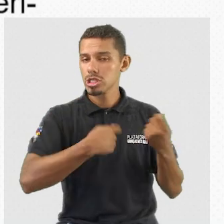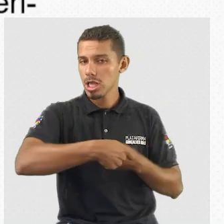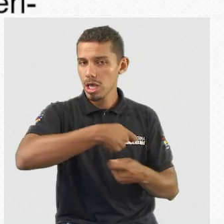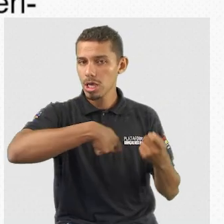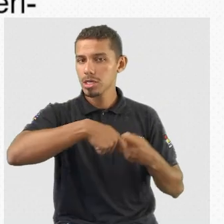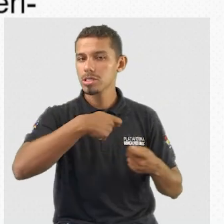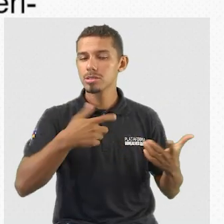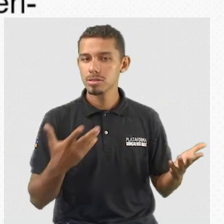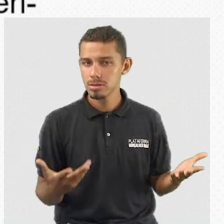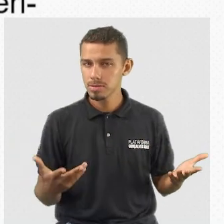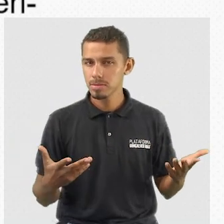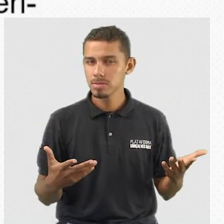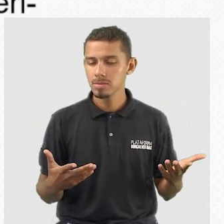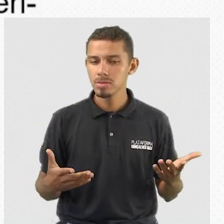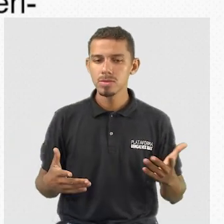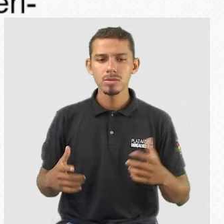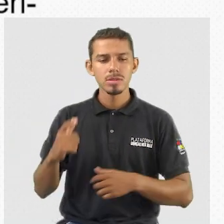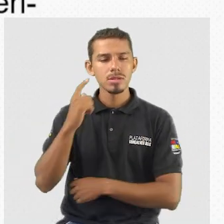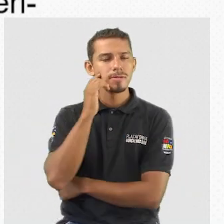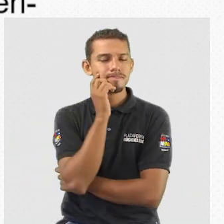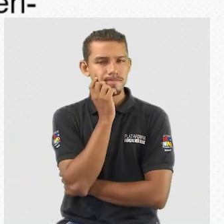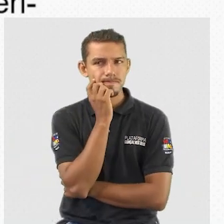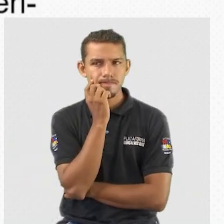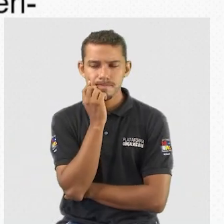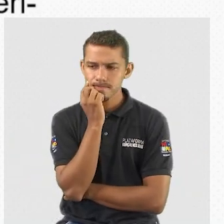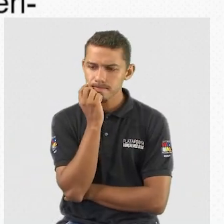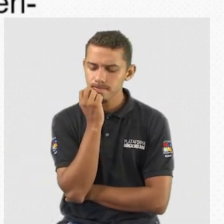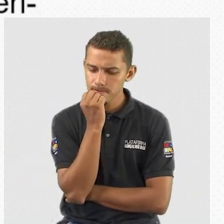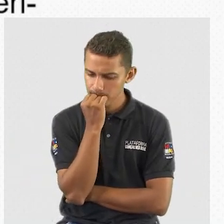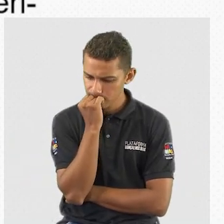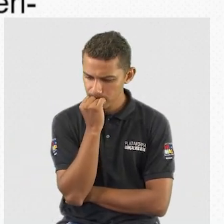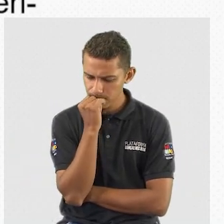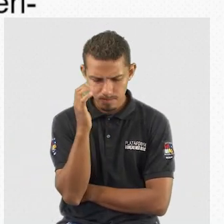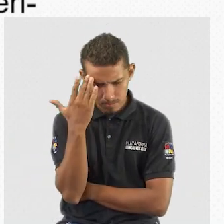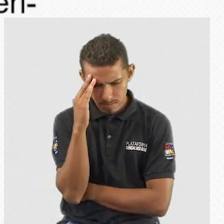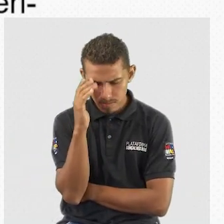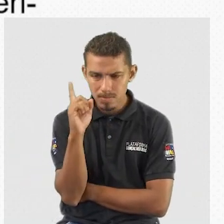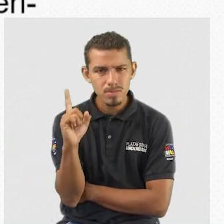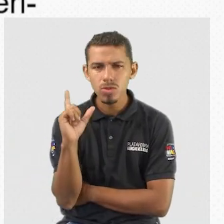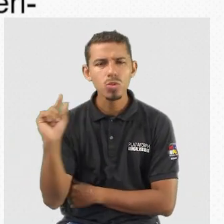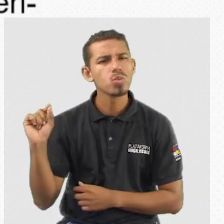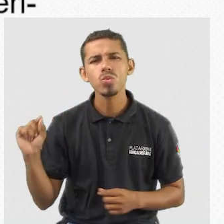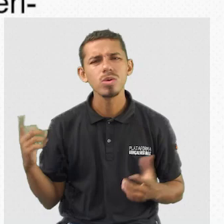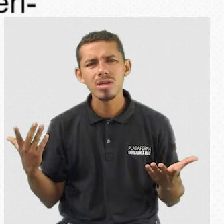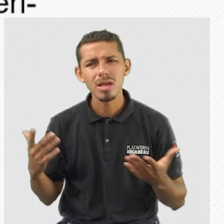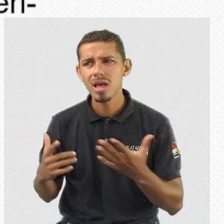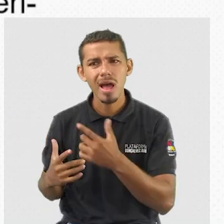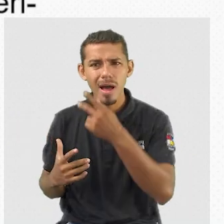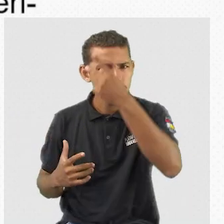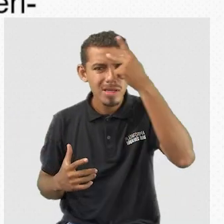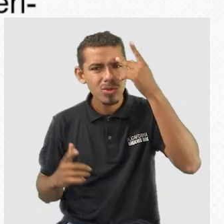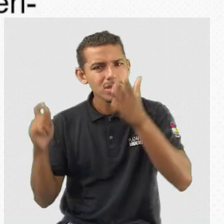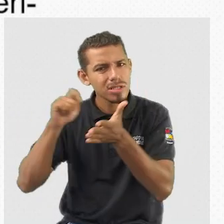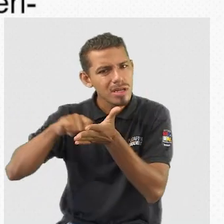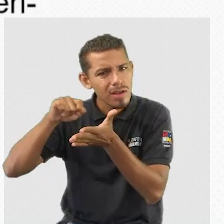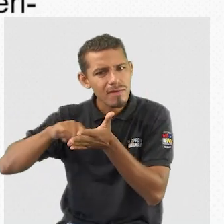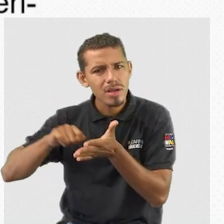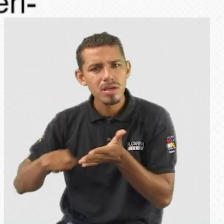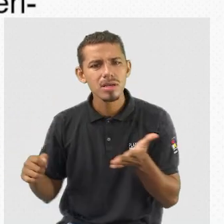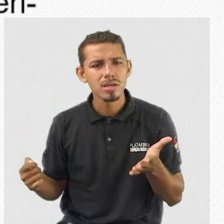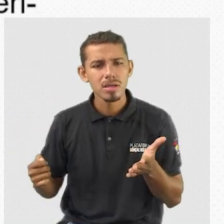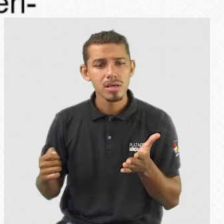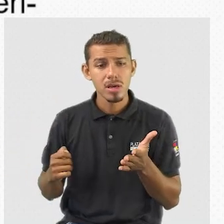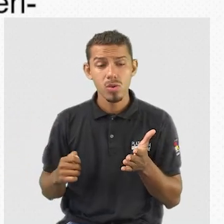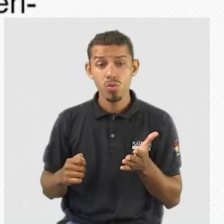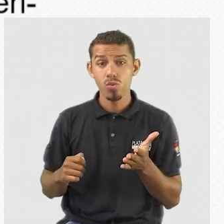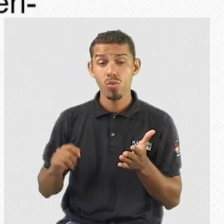negociações. E aí, o que a gente pode compreender da frase do jeito que está aí, né? O que a pessoa que escreveu, o